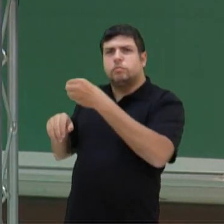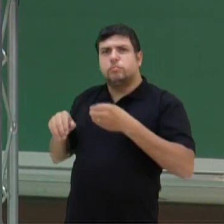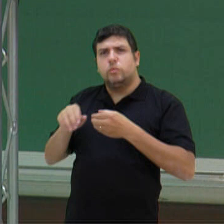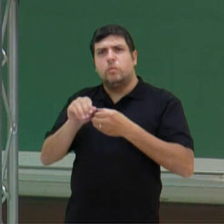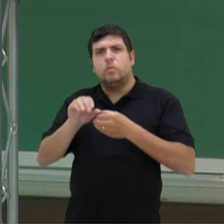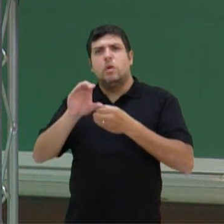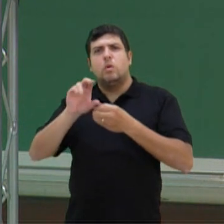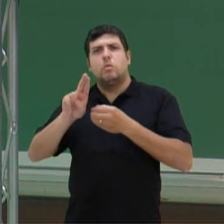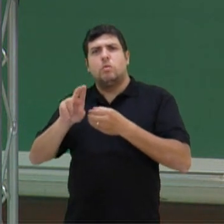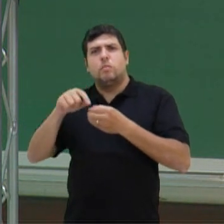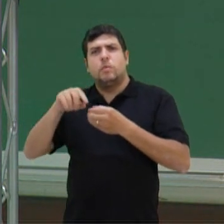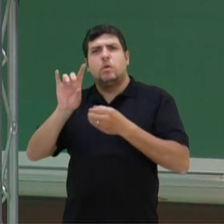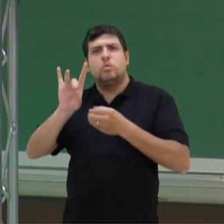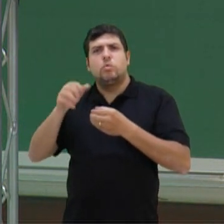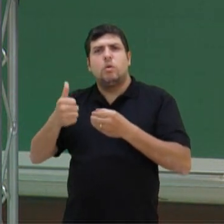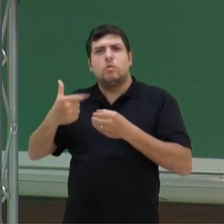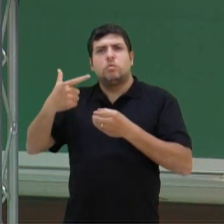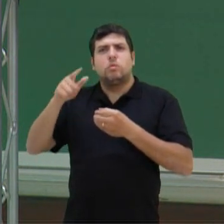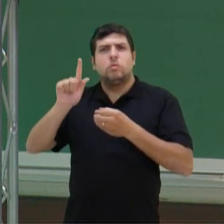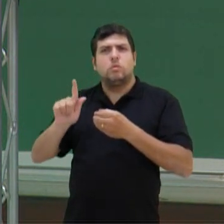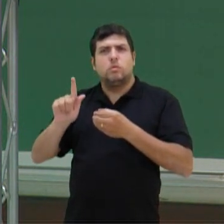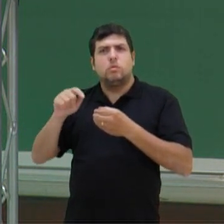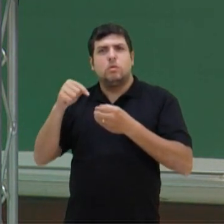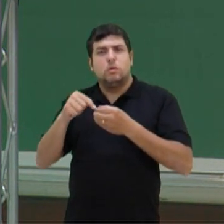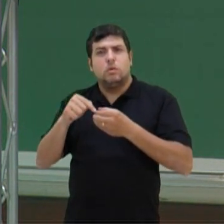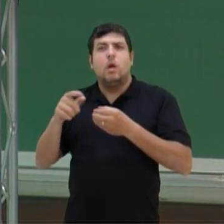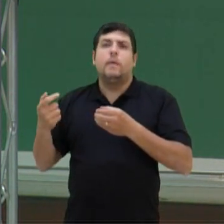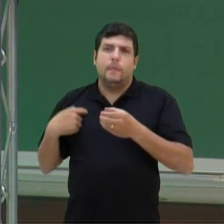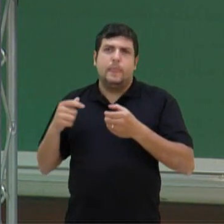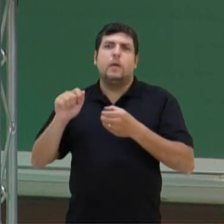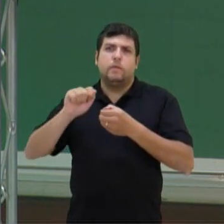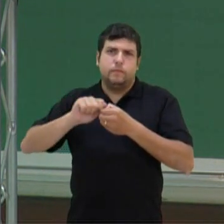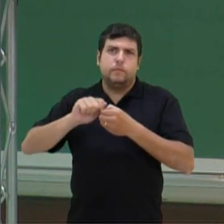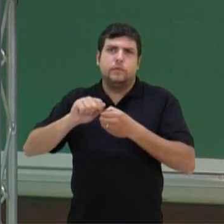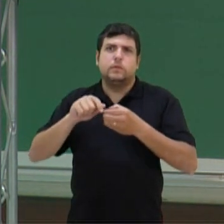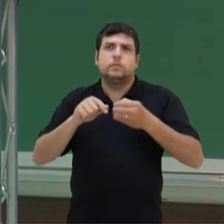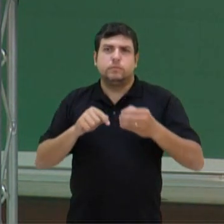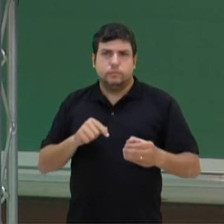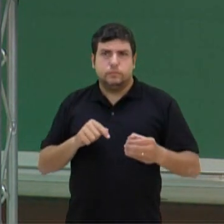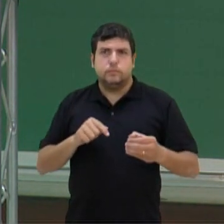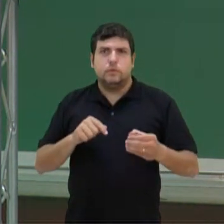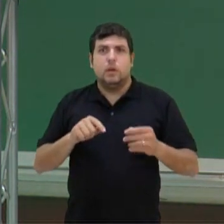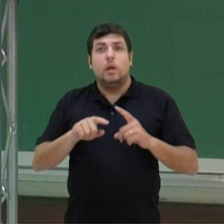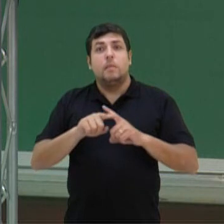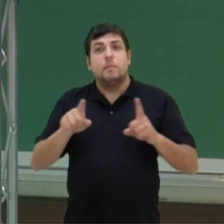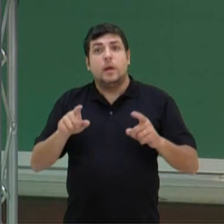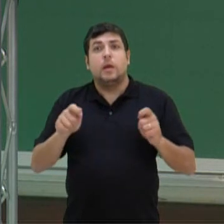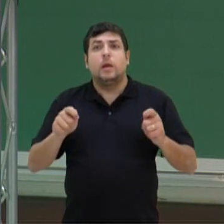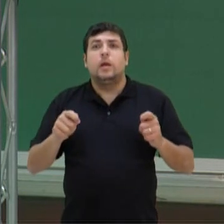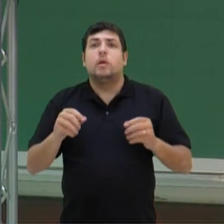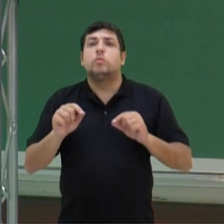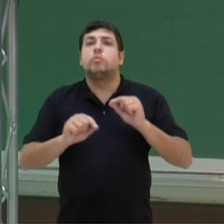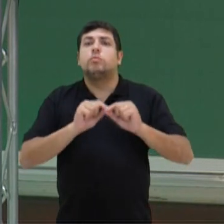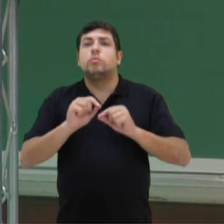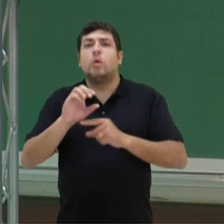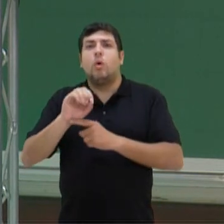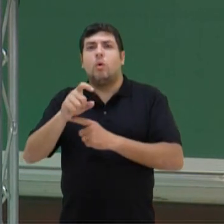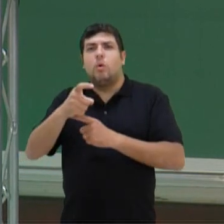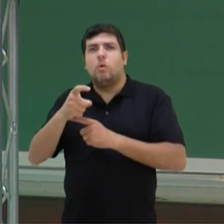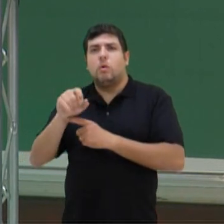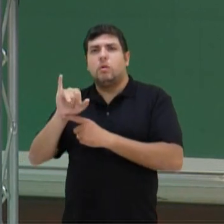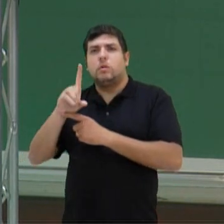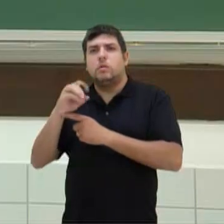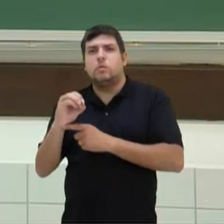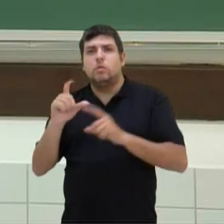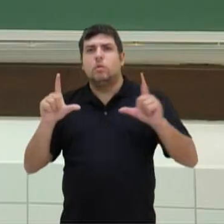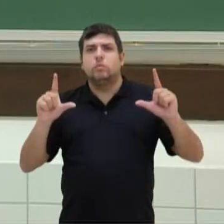12 gramas. Não vou deixar de fazer a receita por causa disso, mas é lógico que ela vai dar uma quantidade de óxido de cobre diferente e é